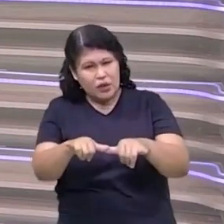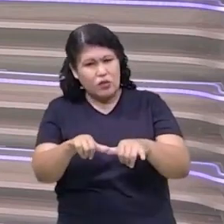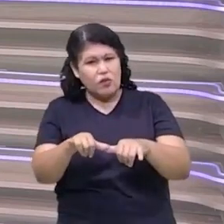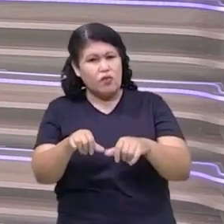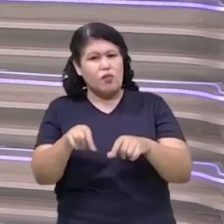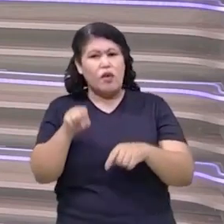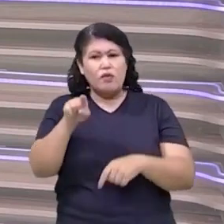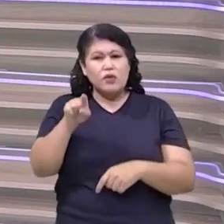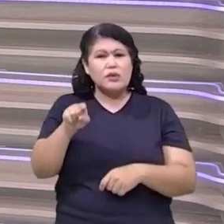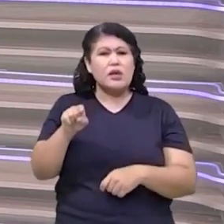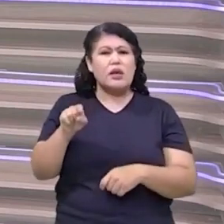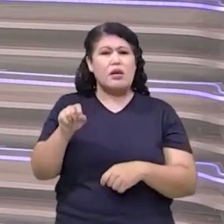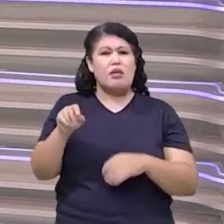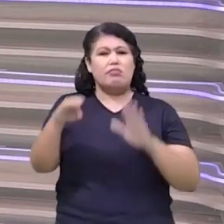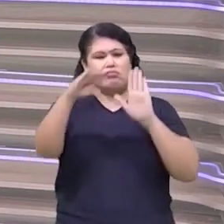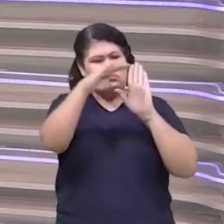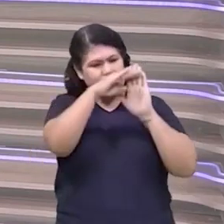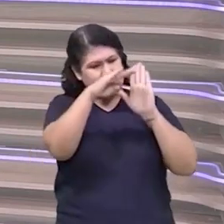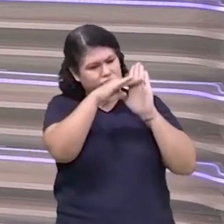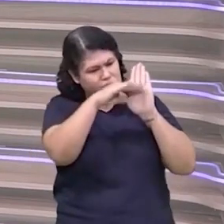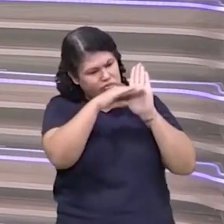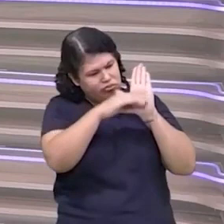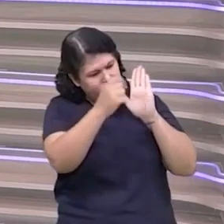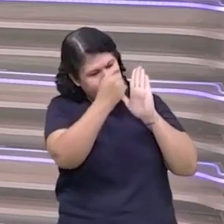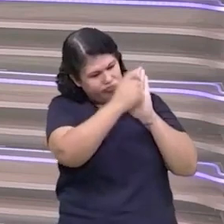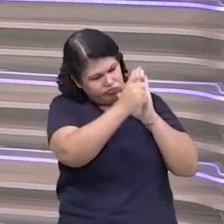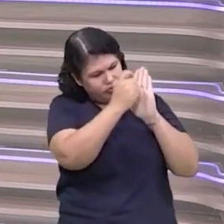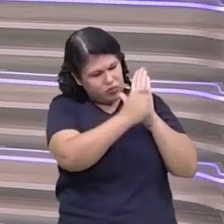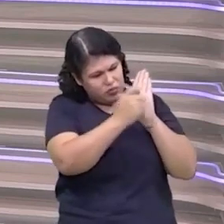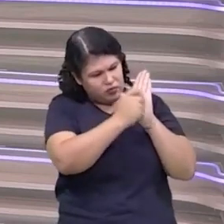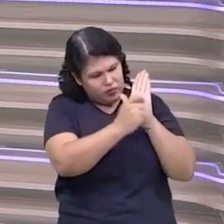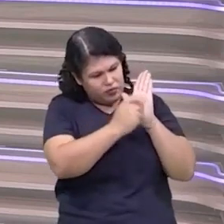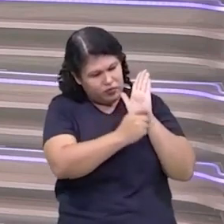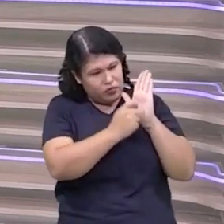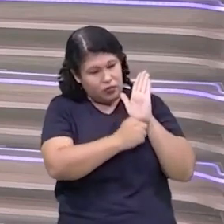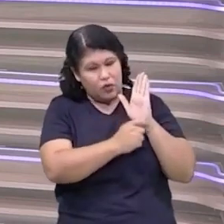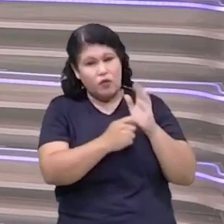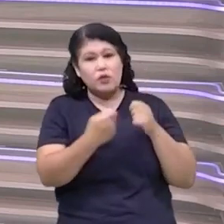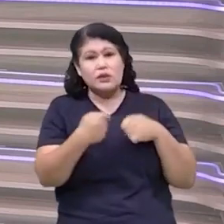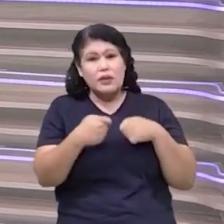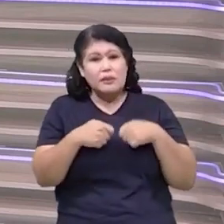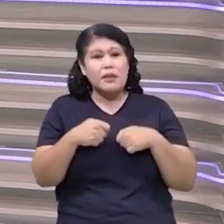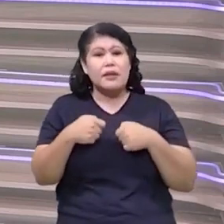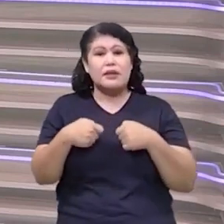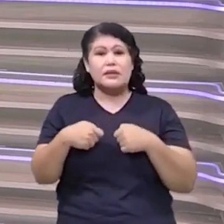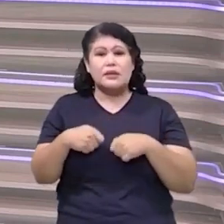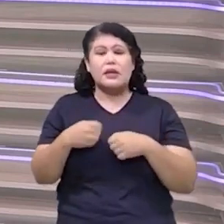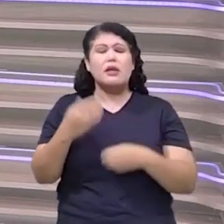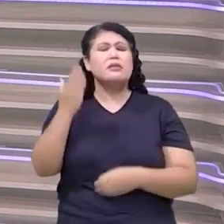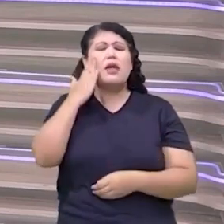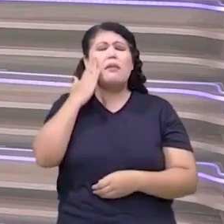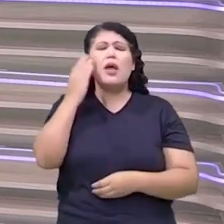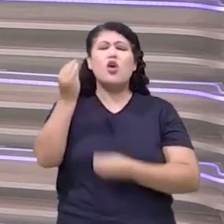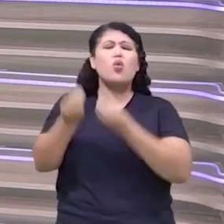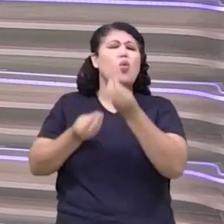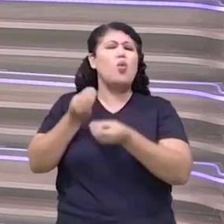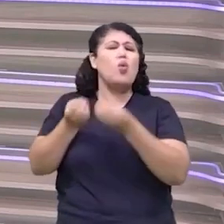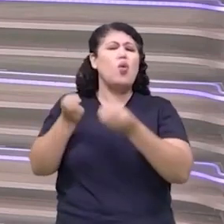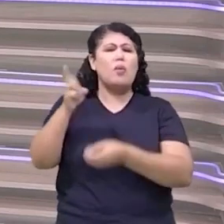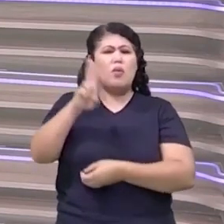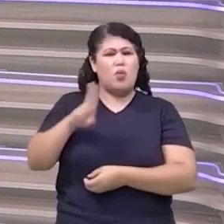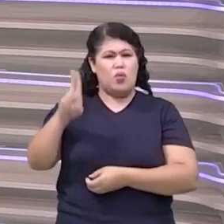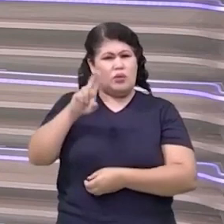fazer o seguinte, você vai fazer essa relação, você vai escrevê-la. E para escrever, vocês têm que saber como é que vocês vão usar a